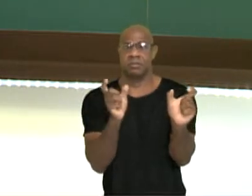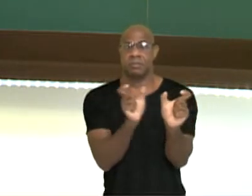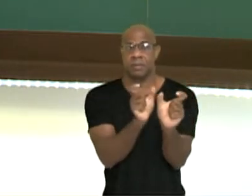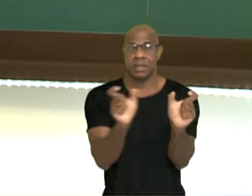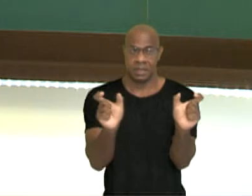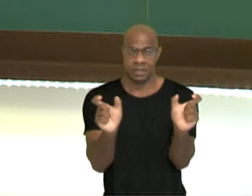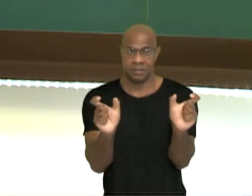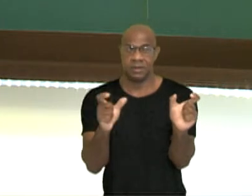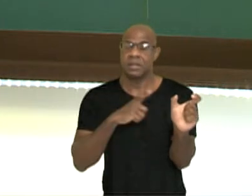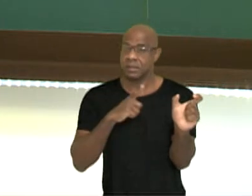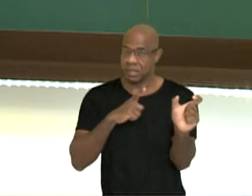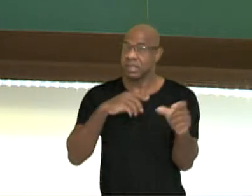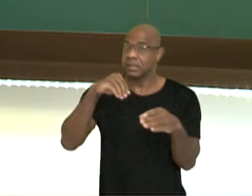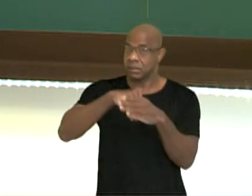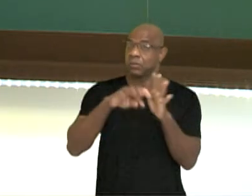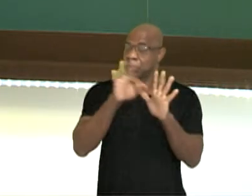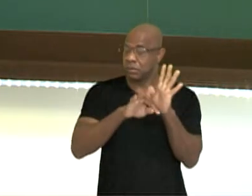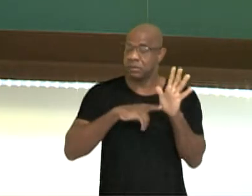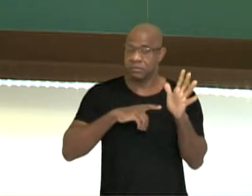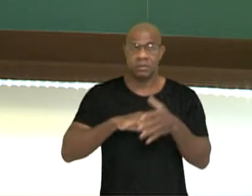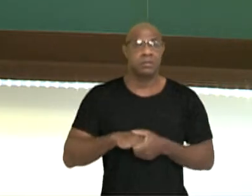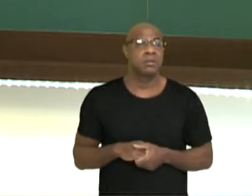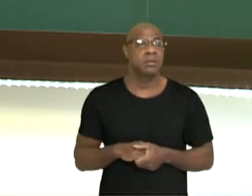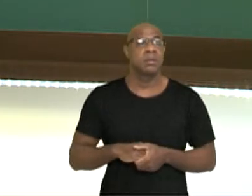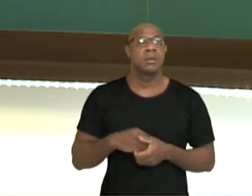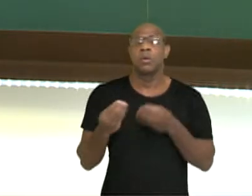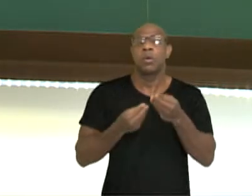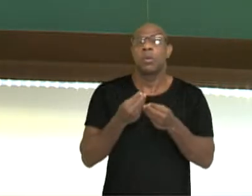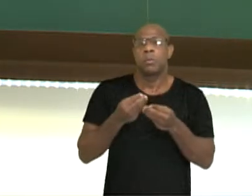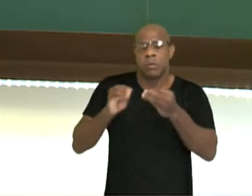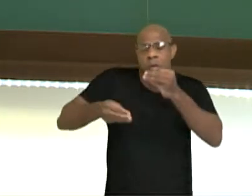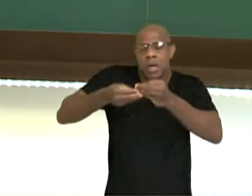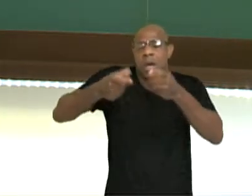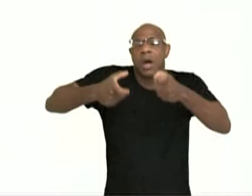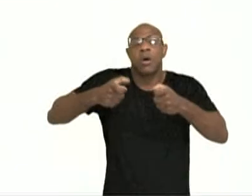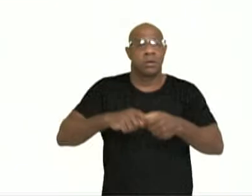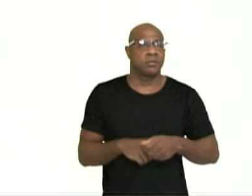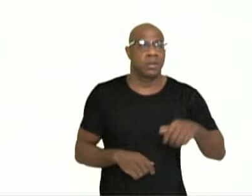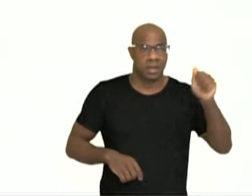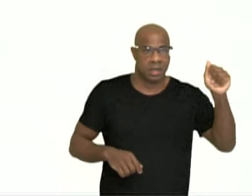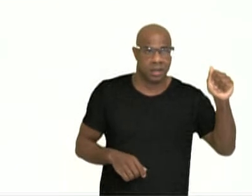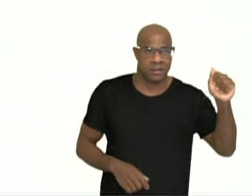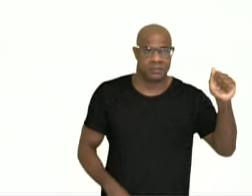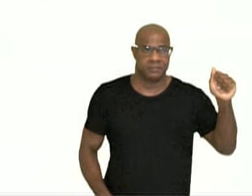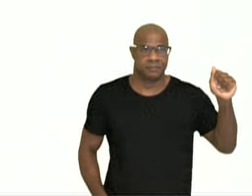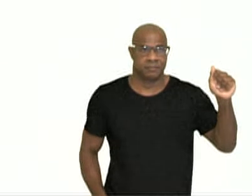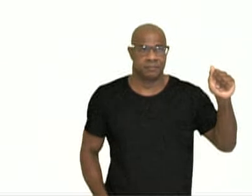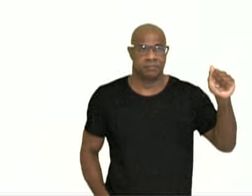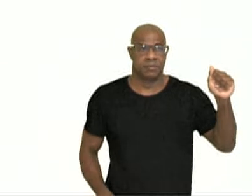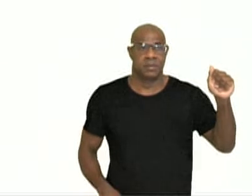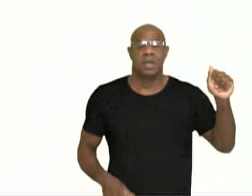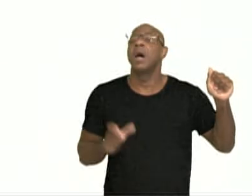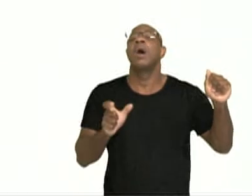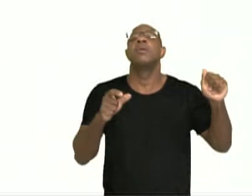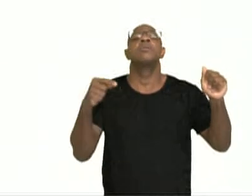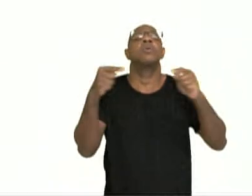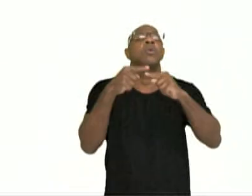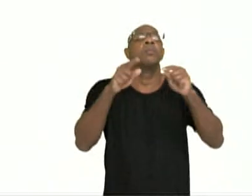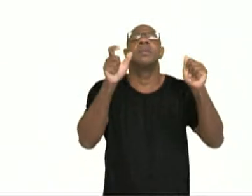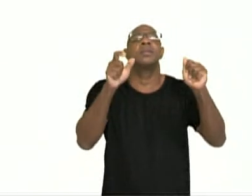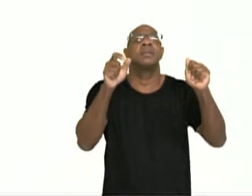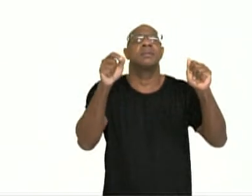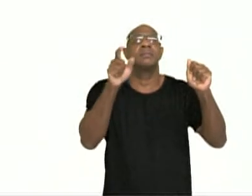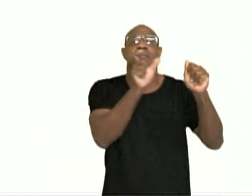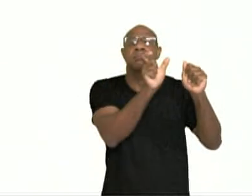palavrinhas que estavam no texto. Vamos ver onde é que elas vão se encaixar. Letra A. Very comfortable and expensive. O